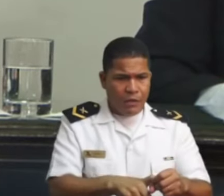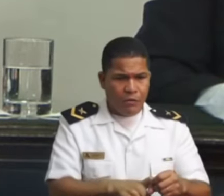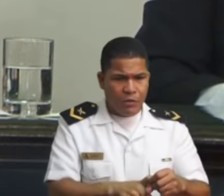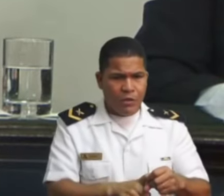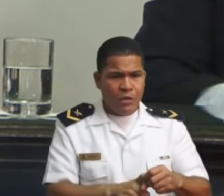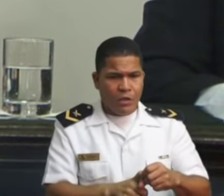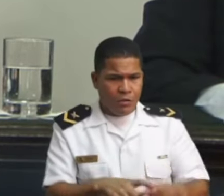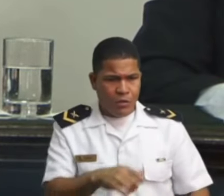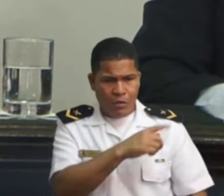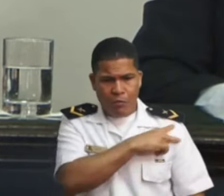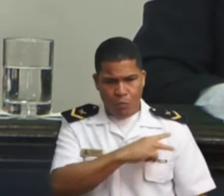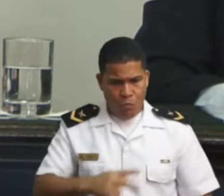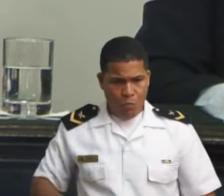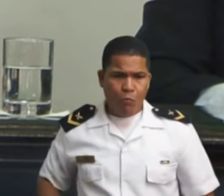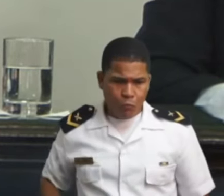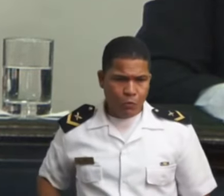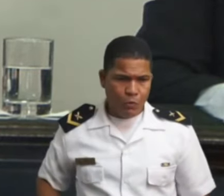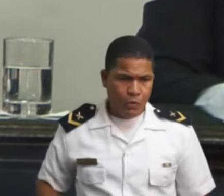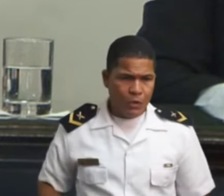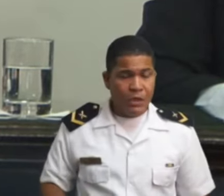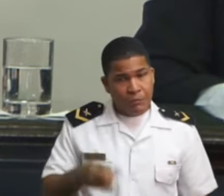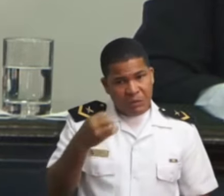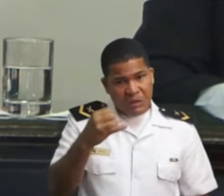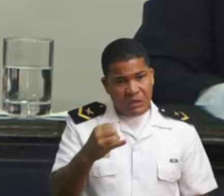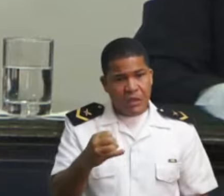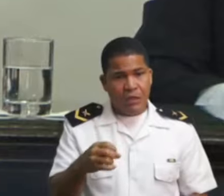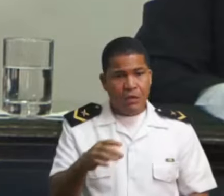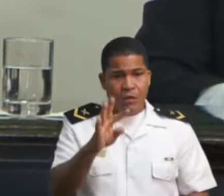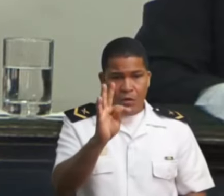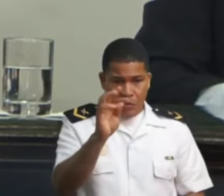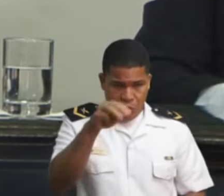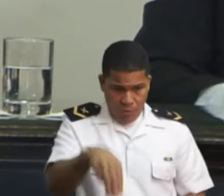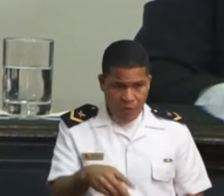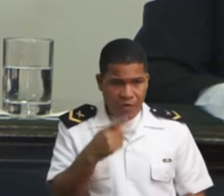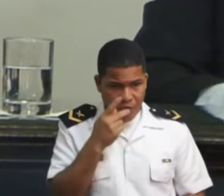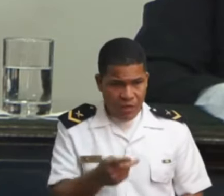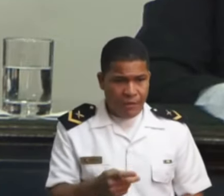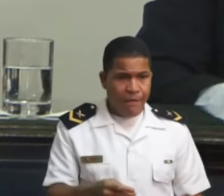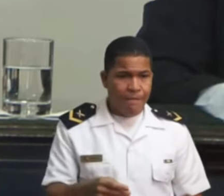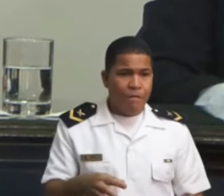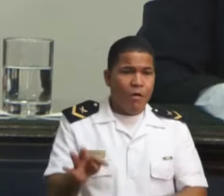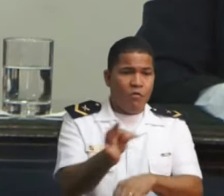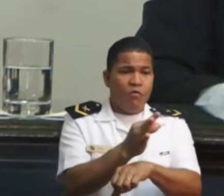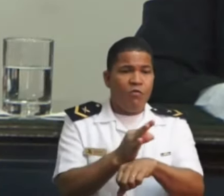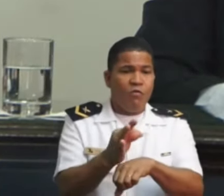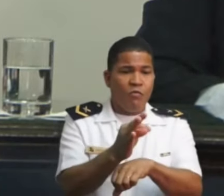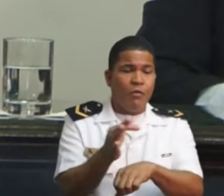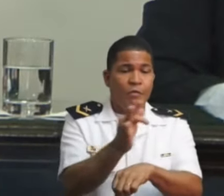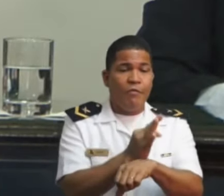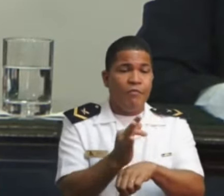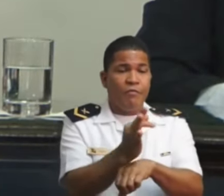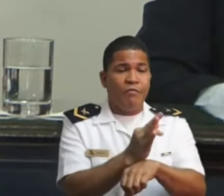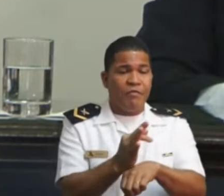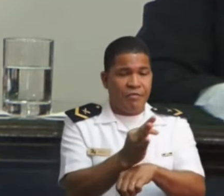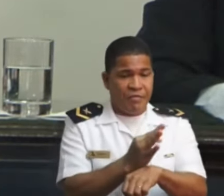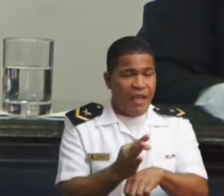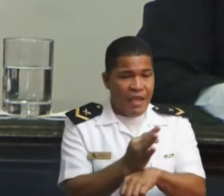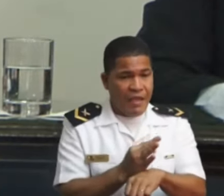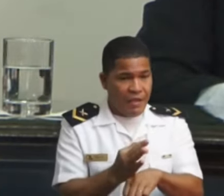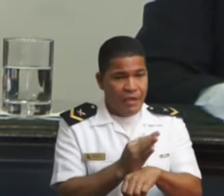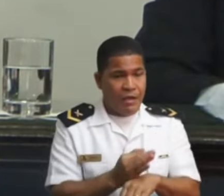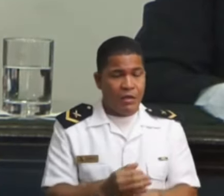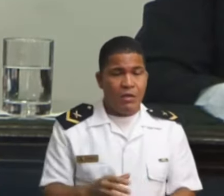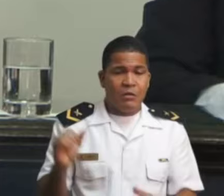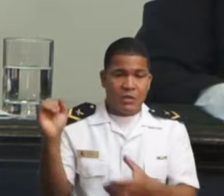da administração pública. Se o tribunal disser, fere a segurança da navegação, a atracação deste navio